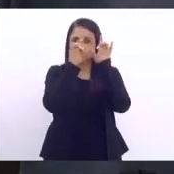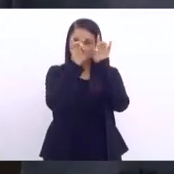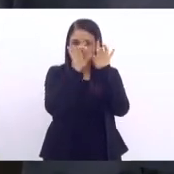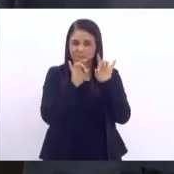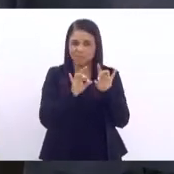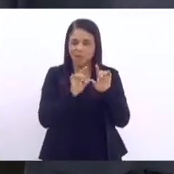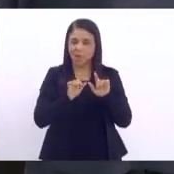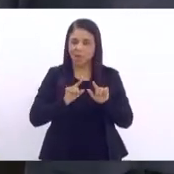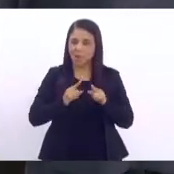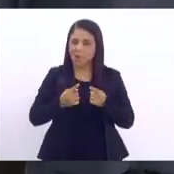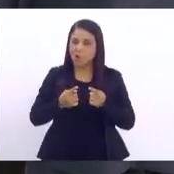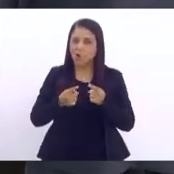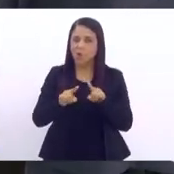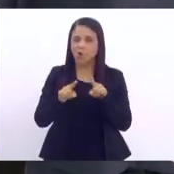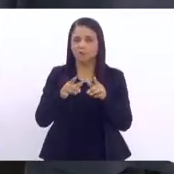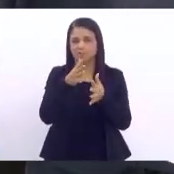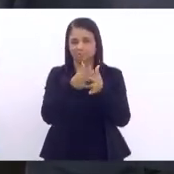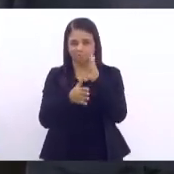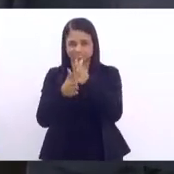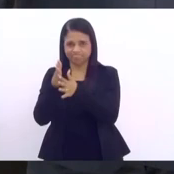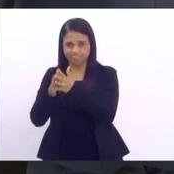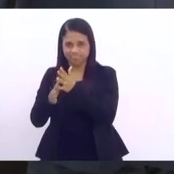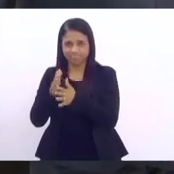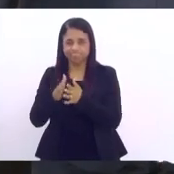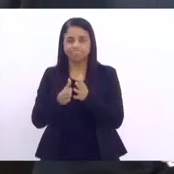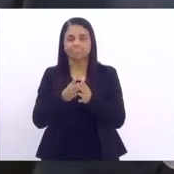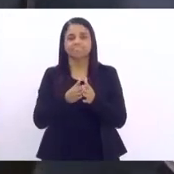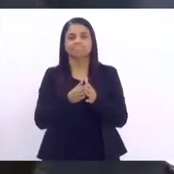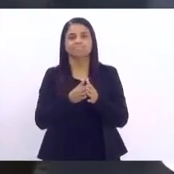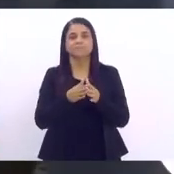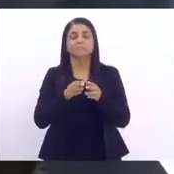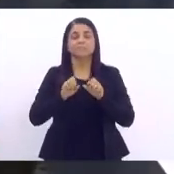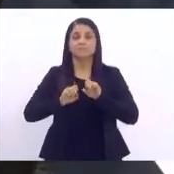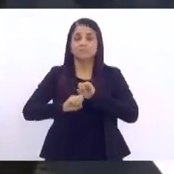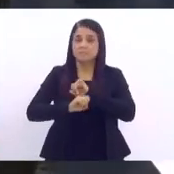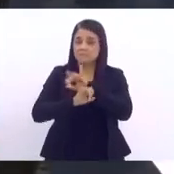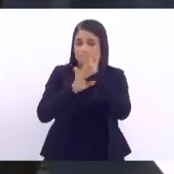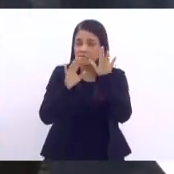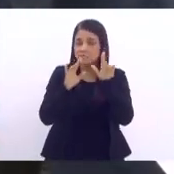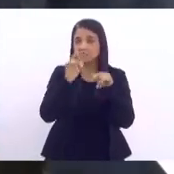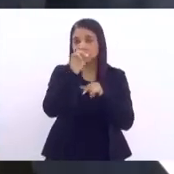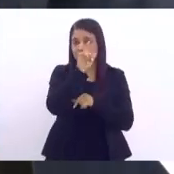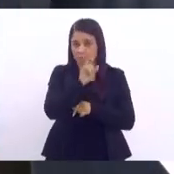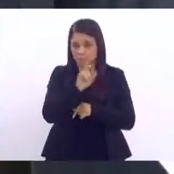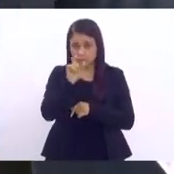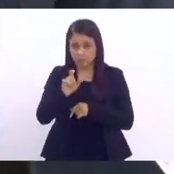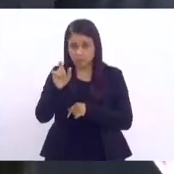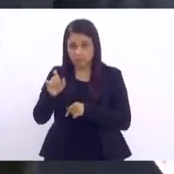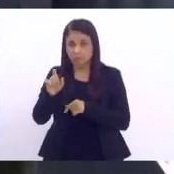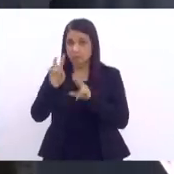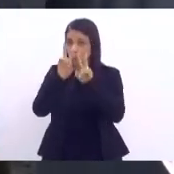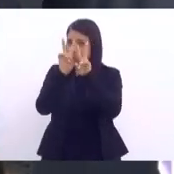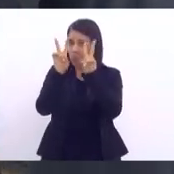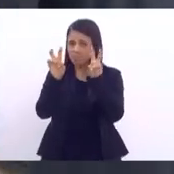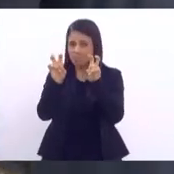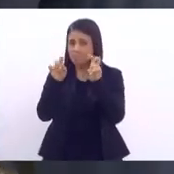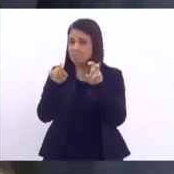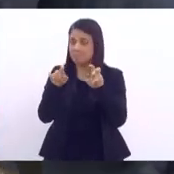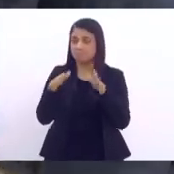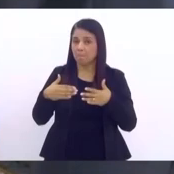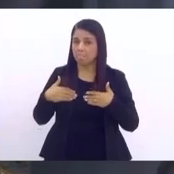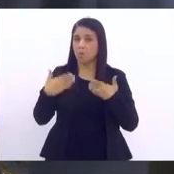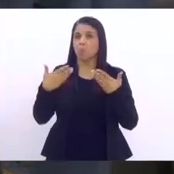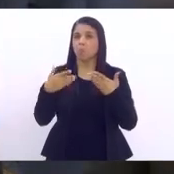e dizer, esclarecer para as pessoas que esse tema foi um tema que nos surpreendeu, porque desordem é muita